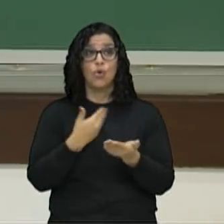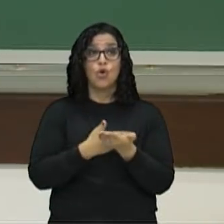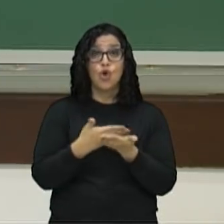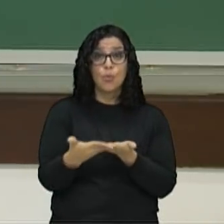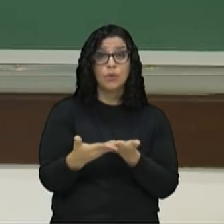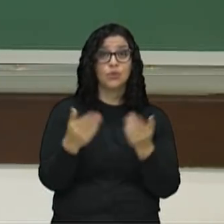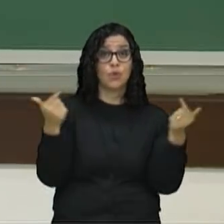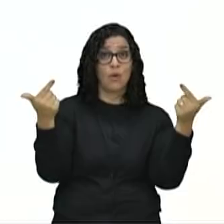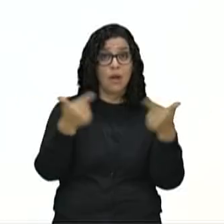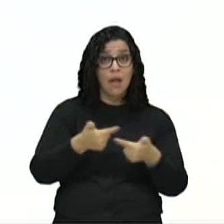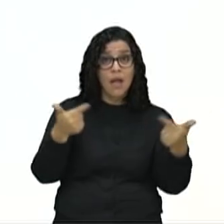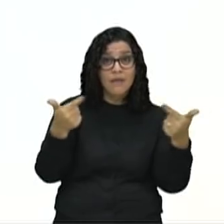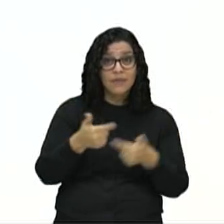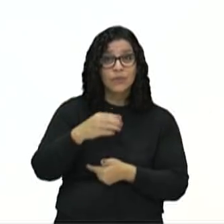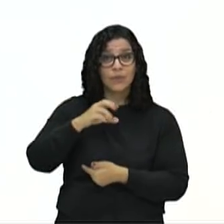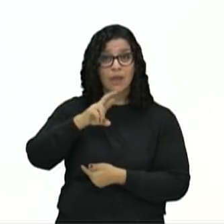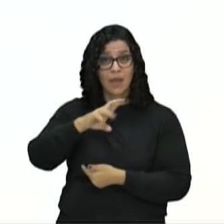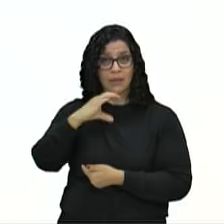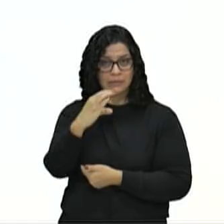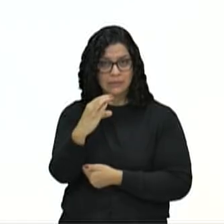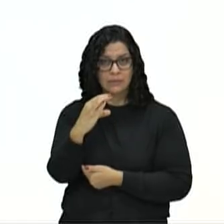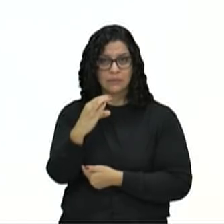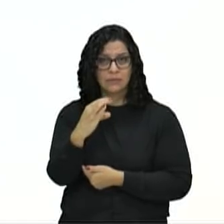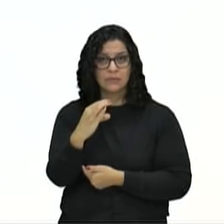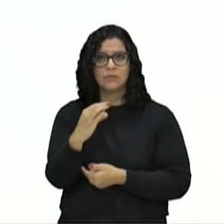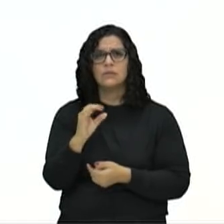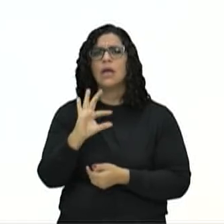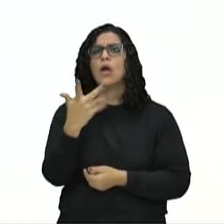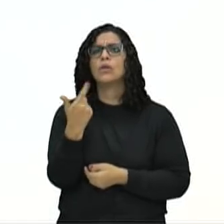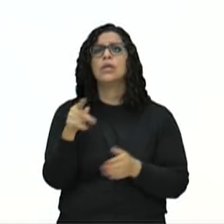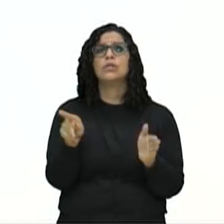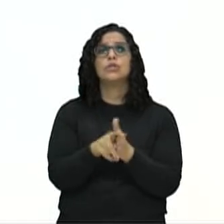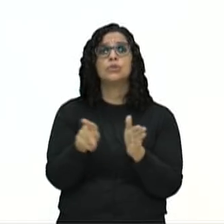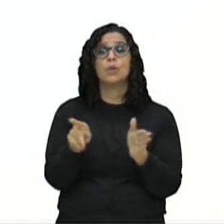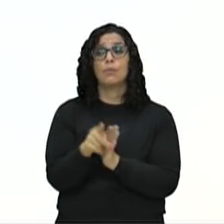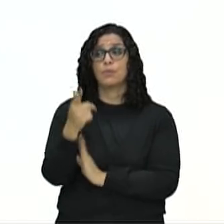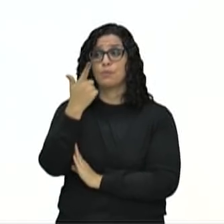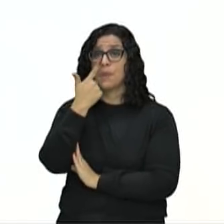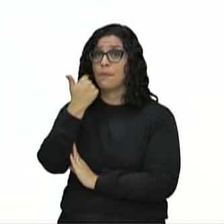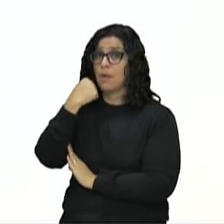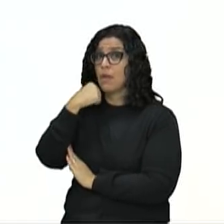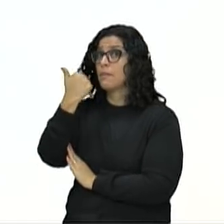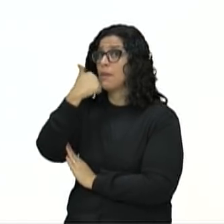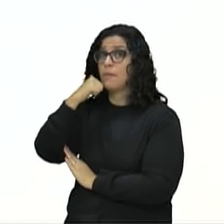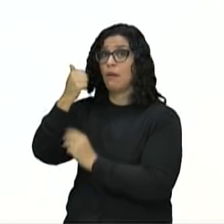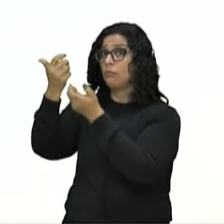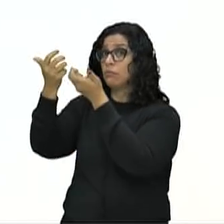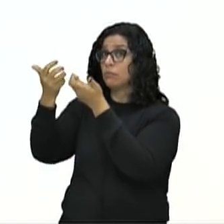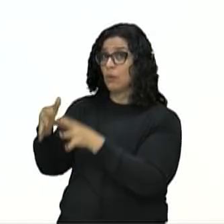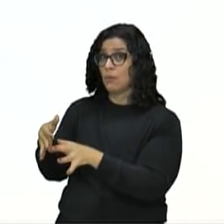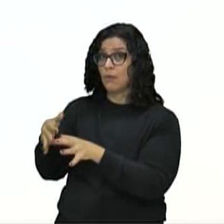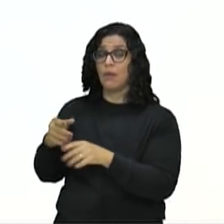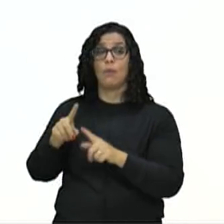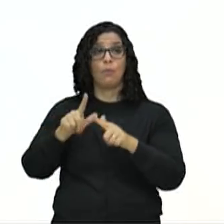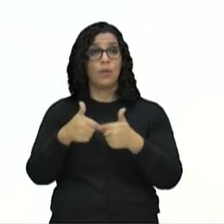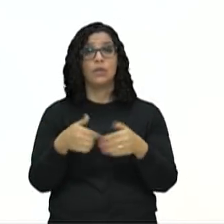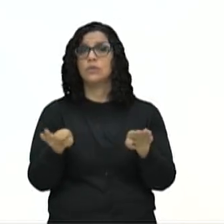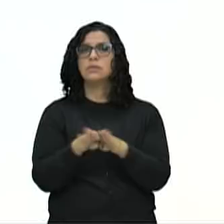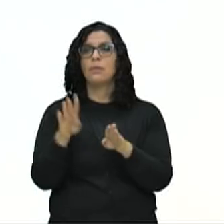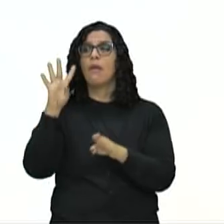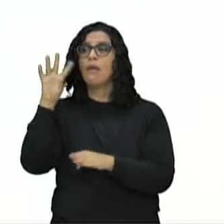partida da aventura de Crusoe decorre da negação dos pais, ok? Da falta